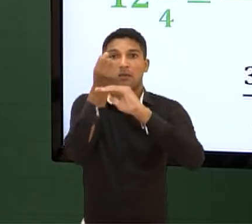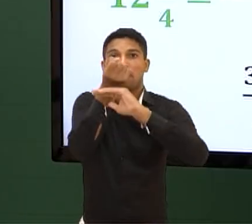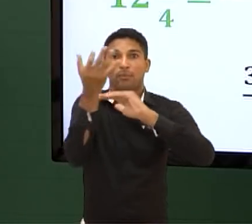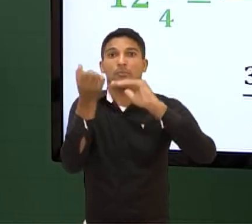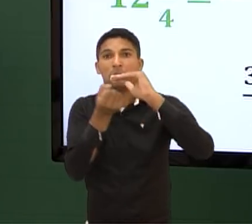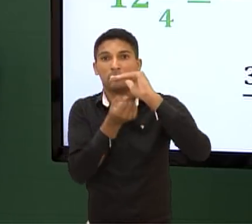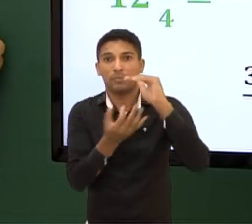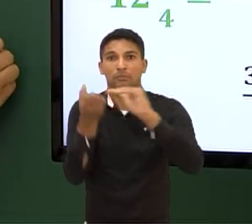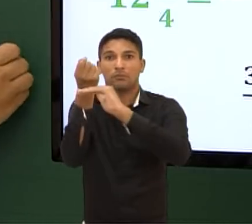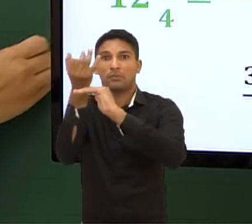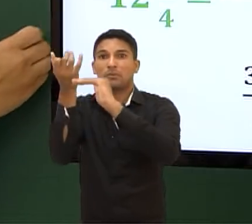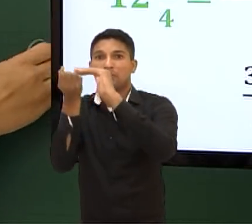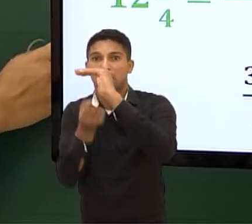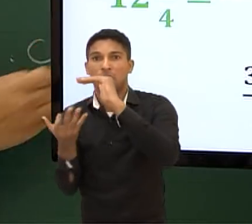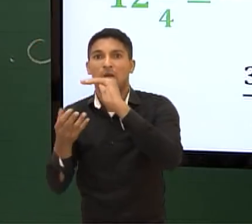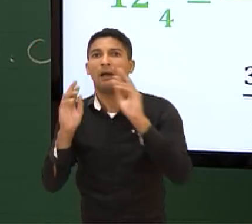mesmo?